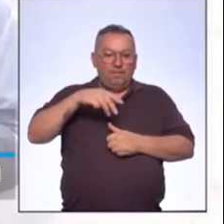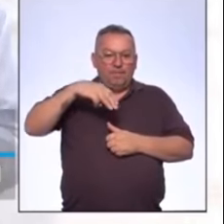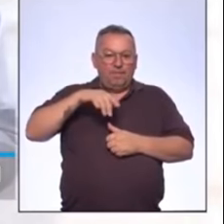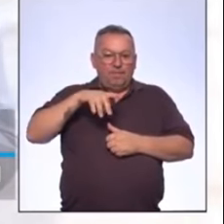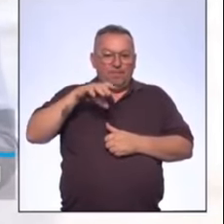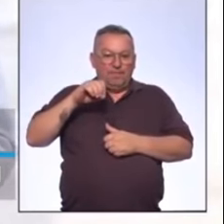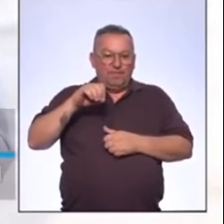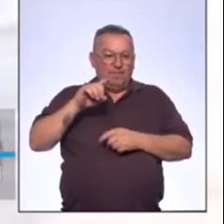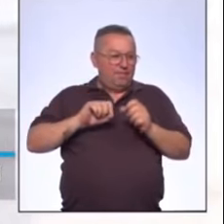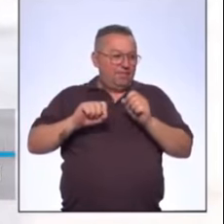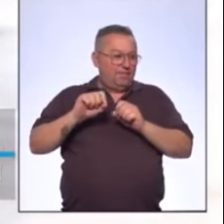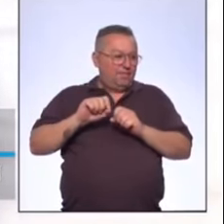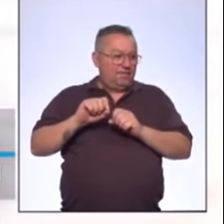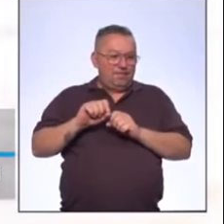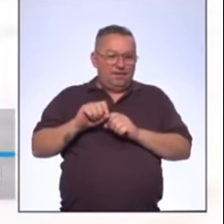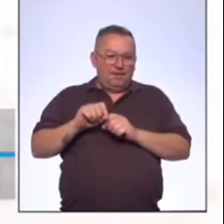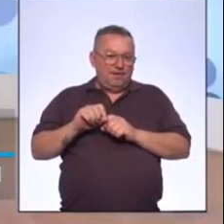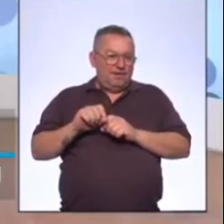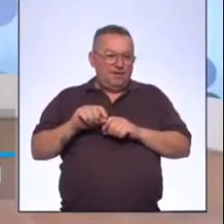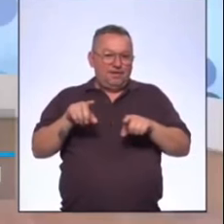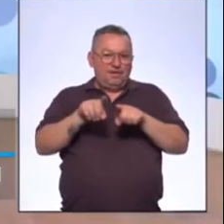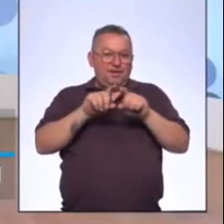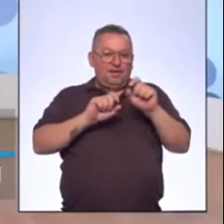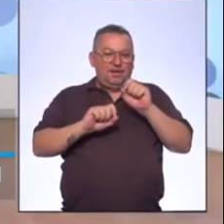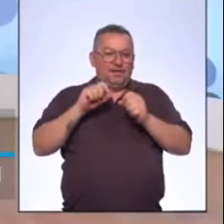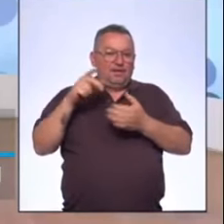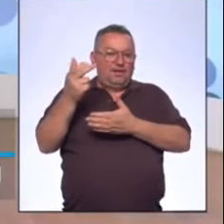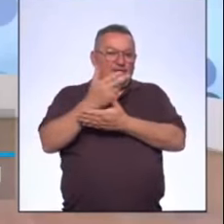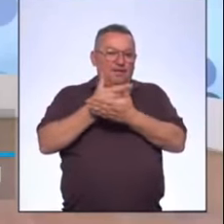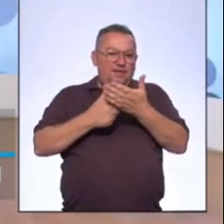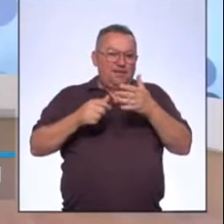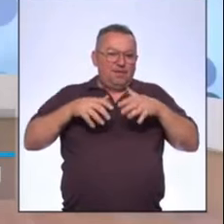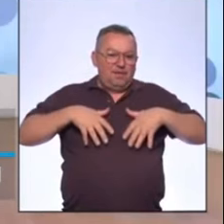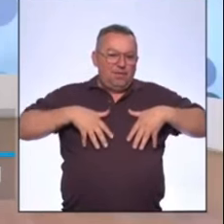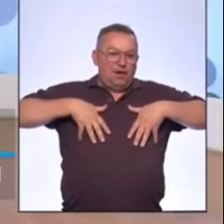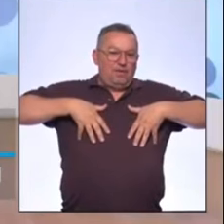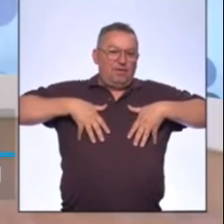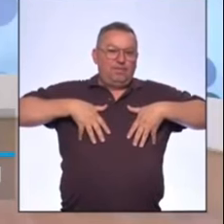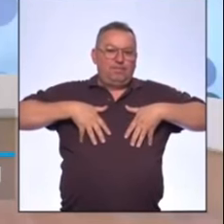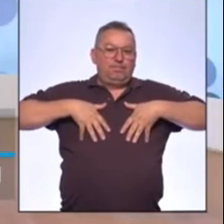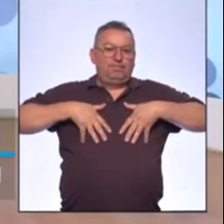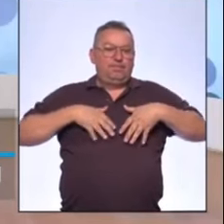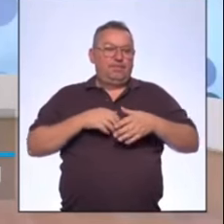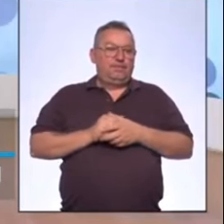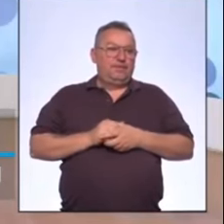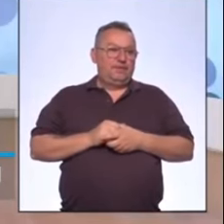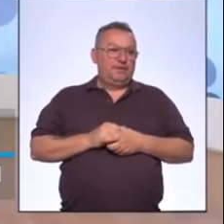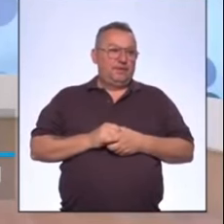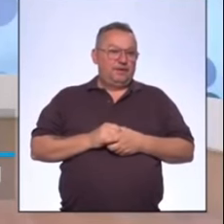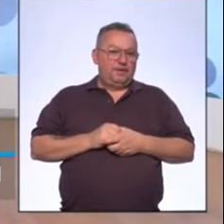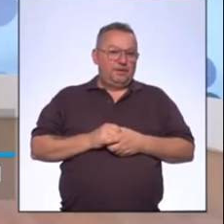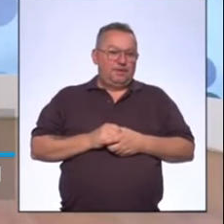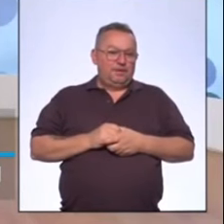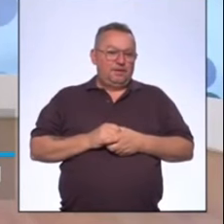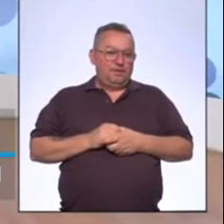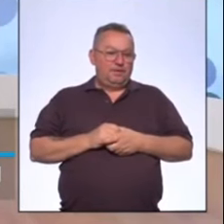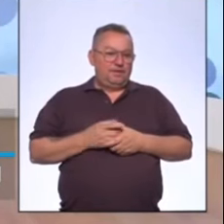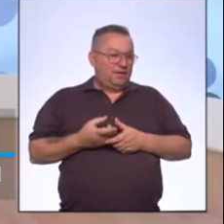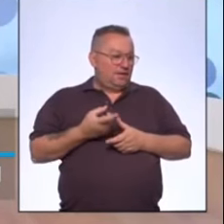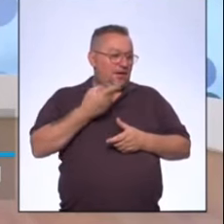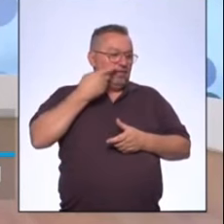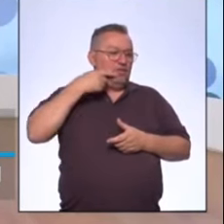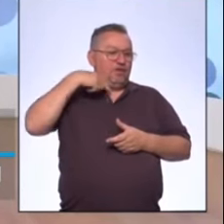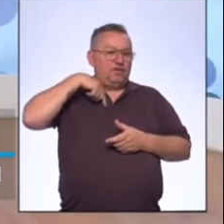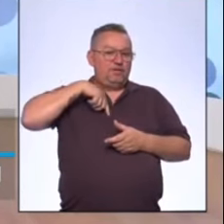uma gentileza para a gente. Tá? Ele vai fazer o desenho do pulmão aqui, por favor. E se já der para fazer